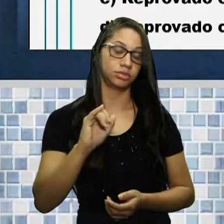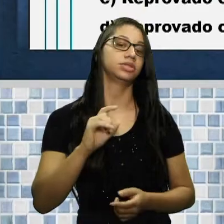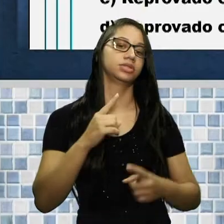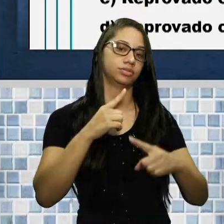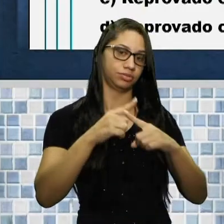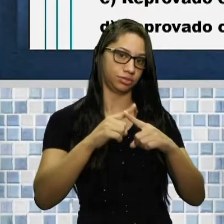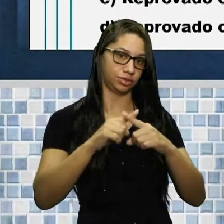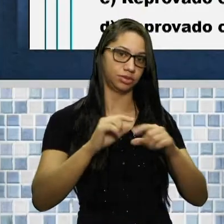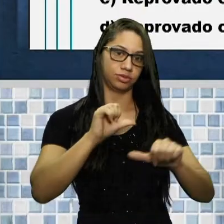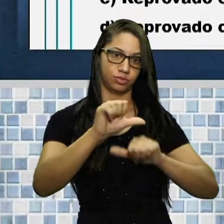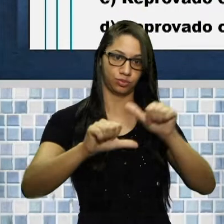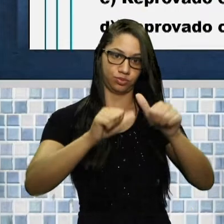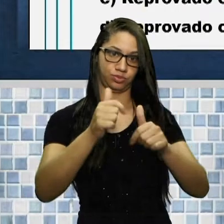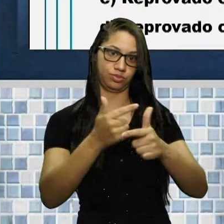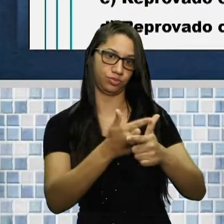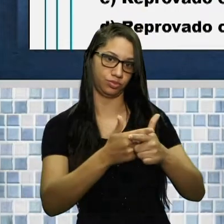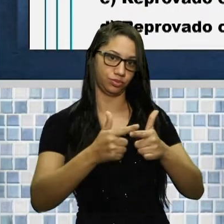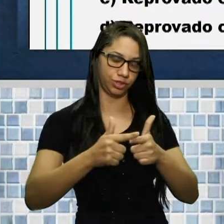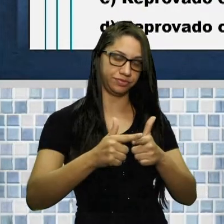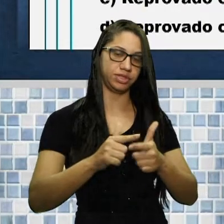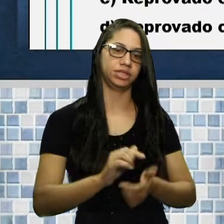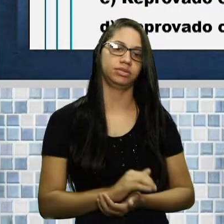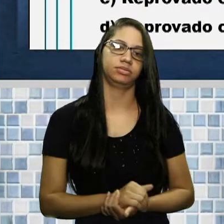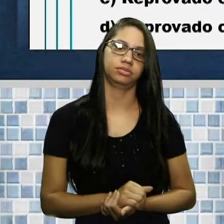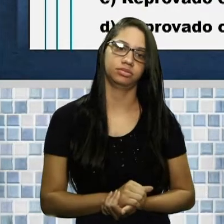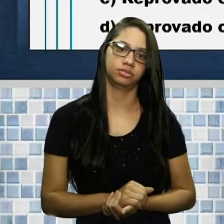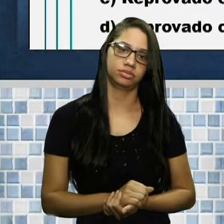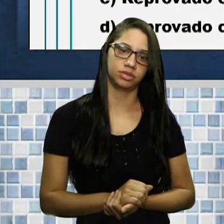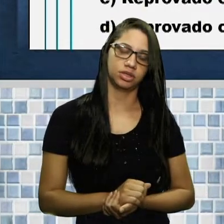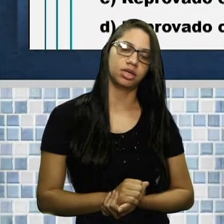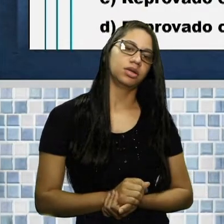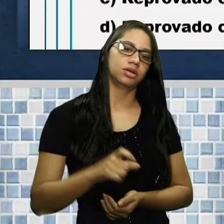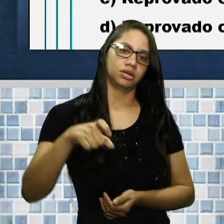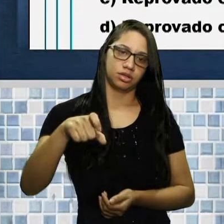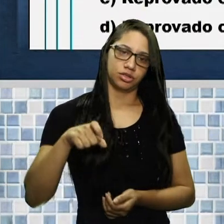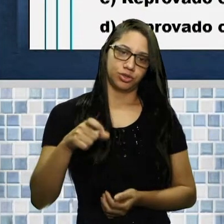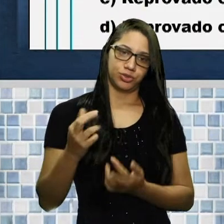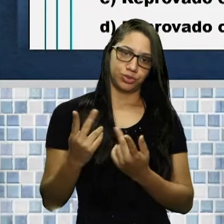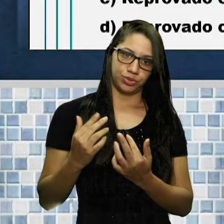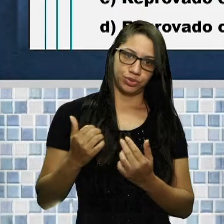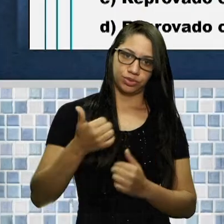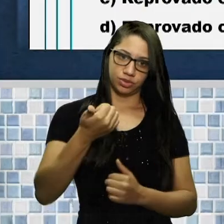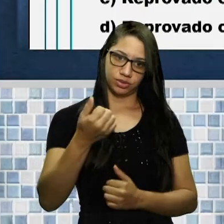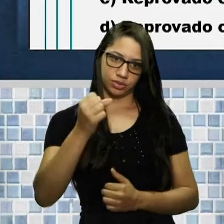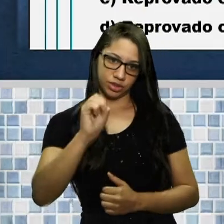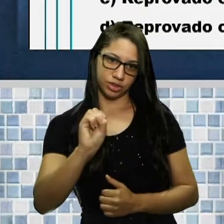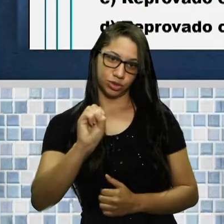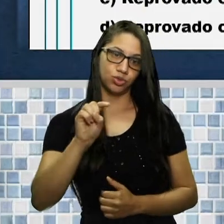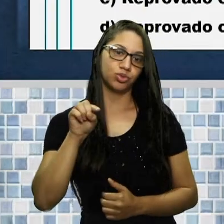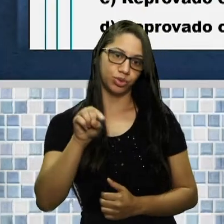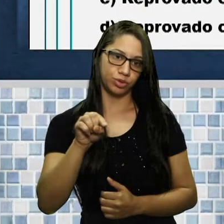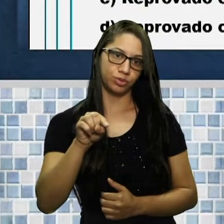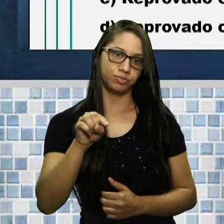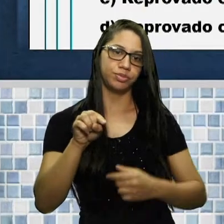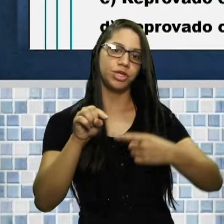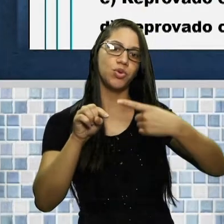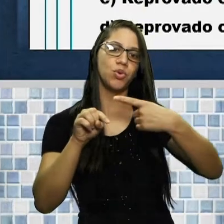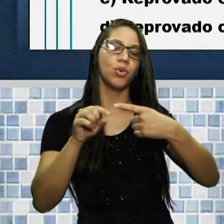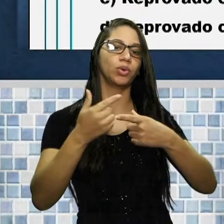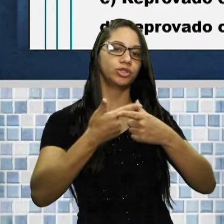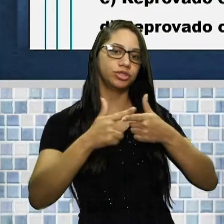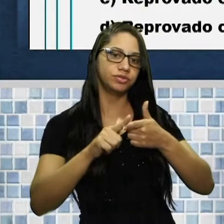vamos passá-lo a dividindo os 18.000. Então, X vai ser igual a 18.000 dividido por